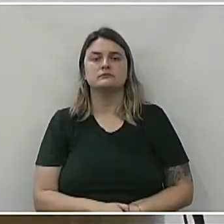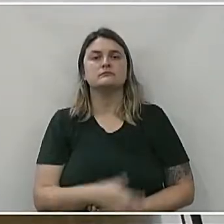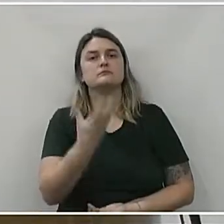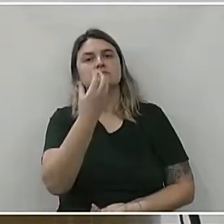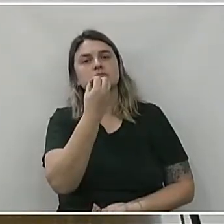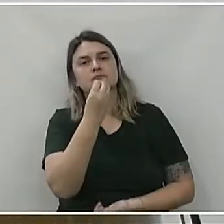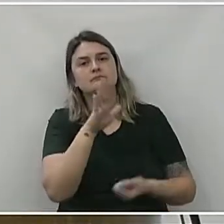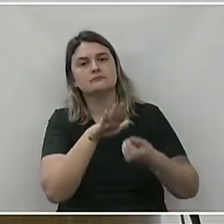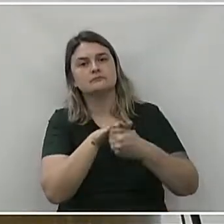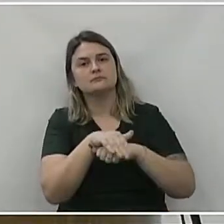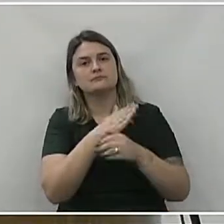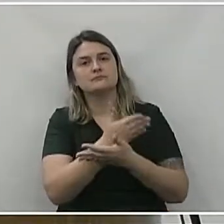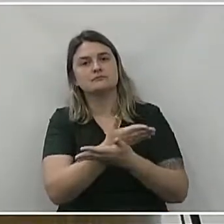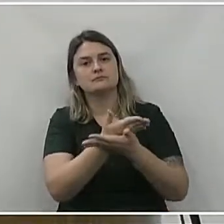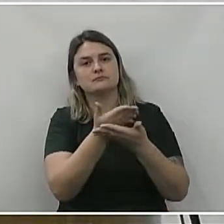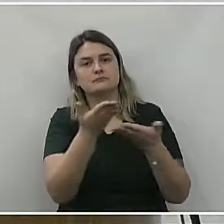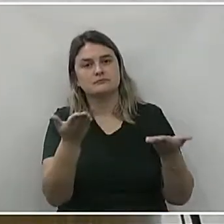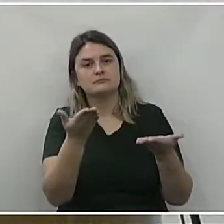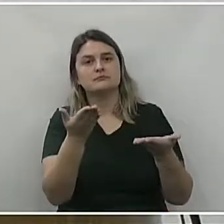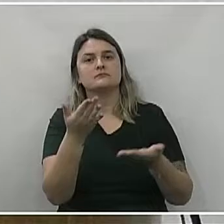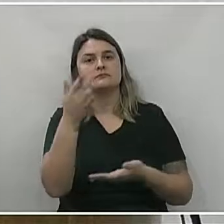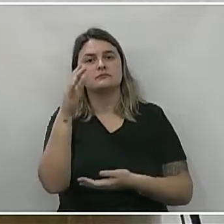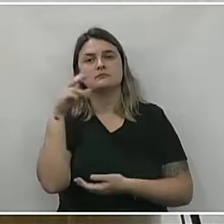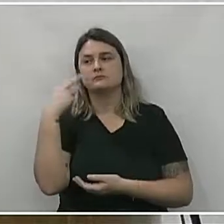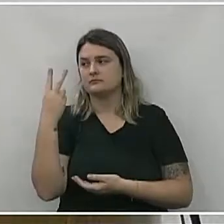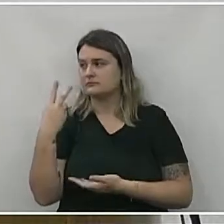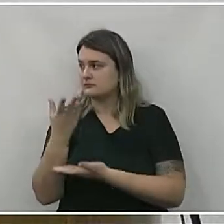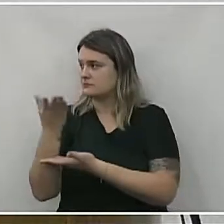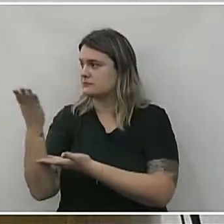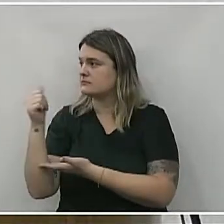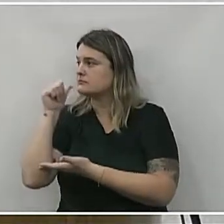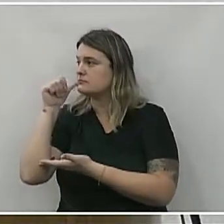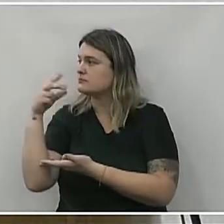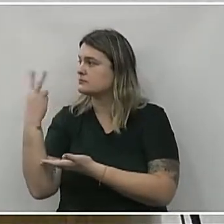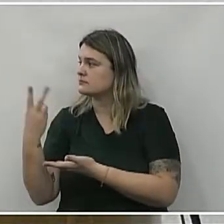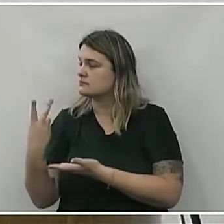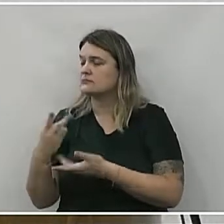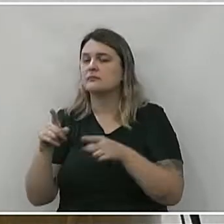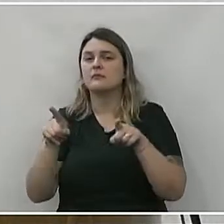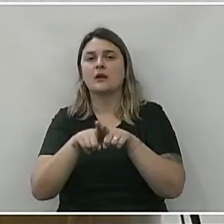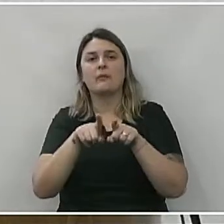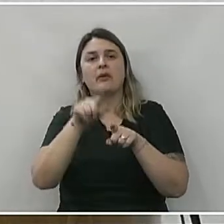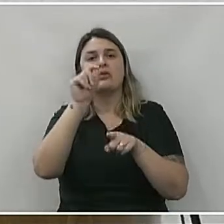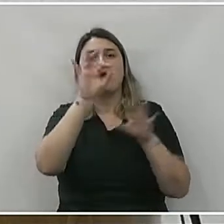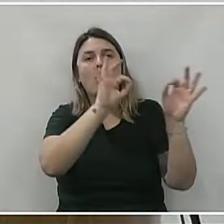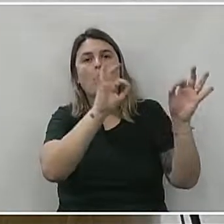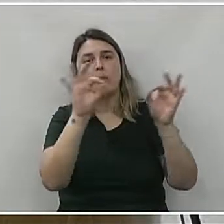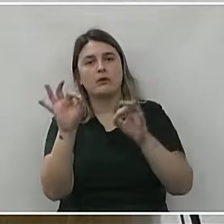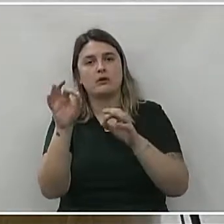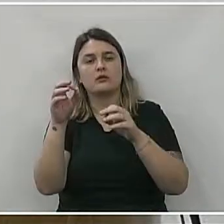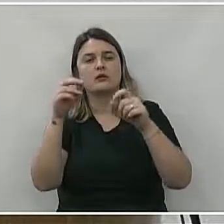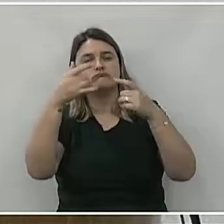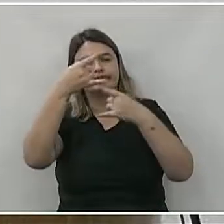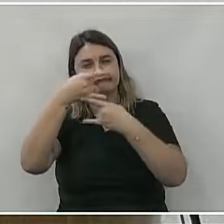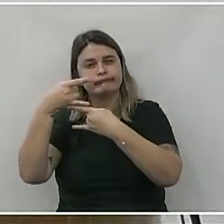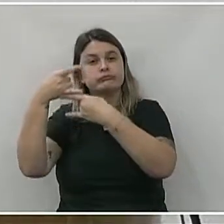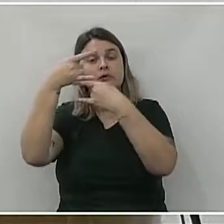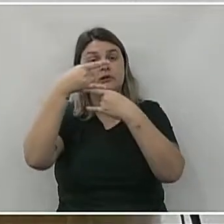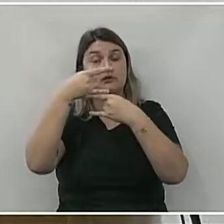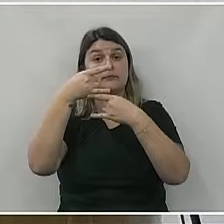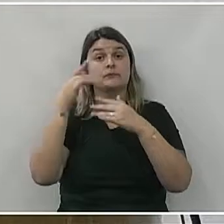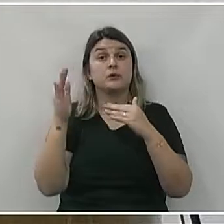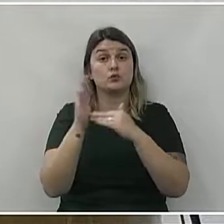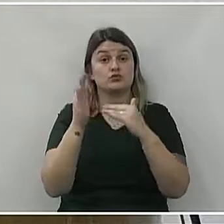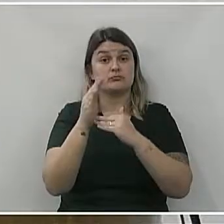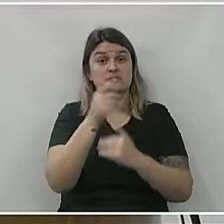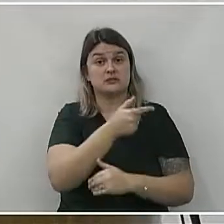Boa noite a todos os presentes, boa noite a todos os vereadores, boa noite a todos que nos acompanham pela live. Na última